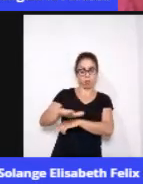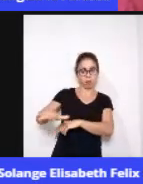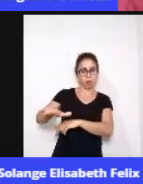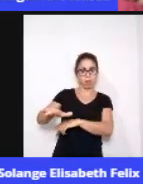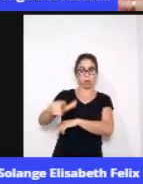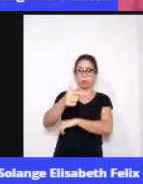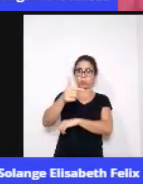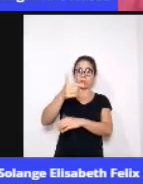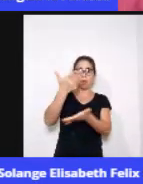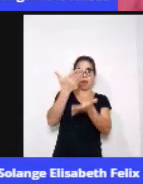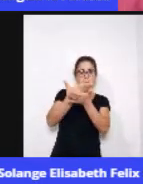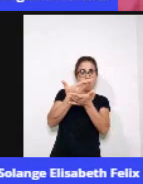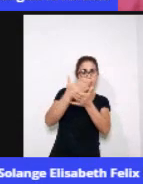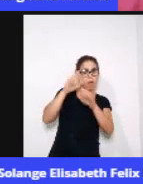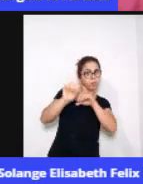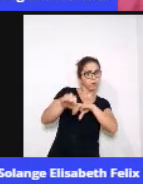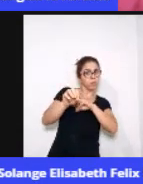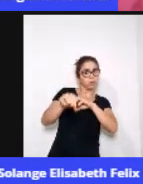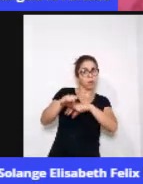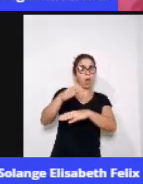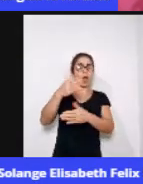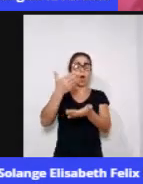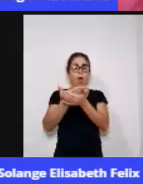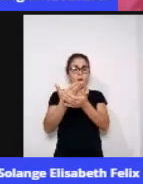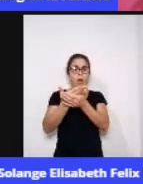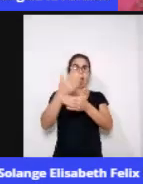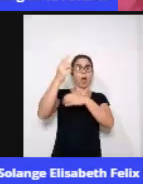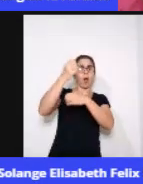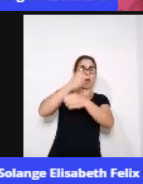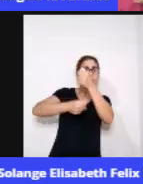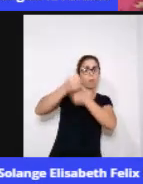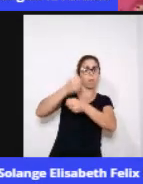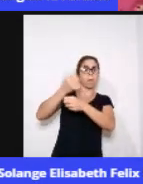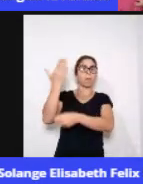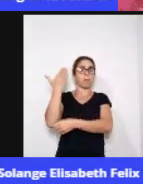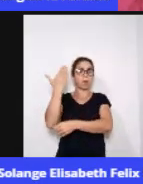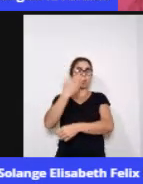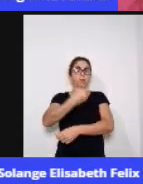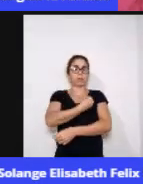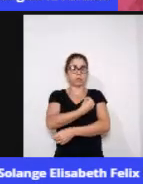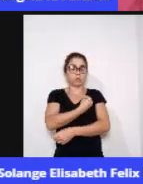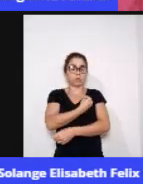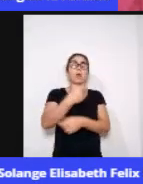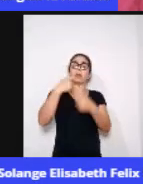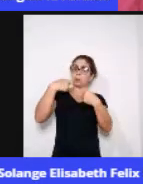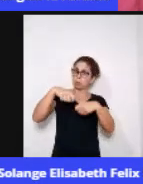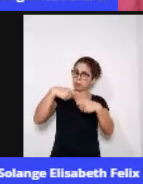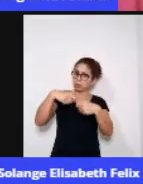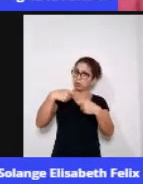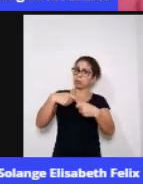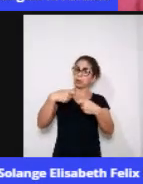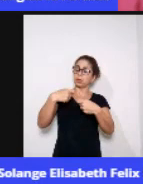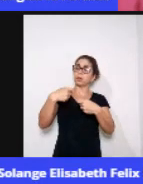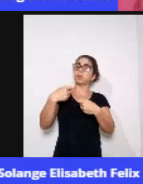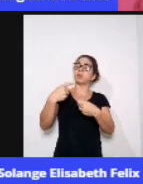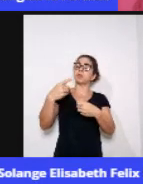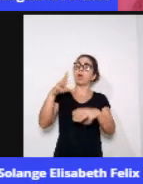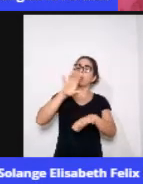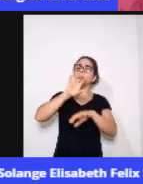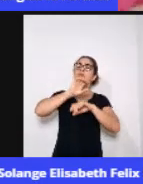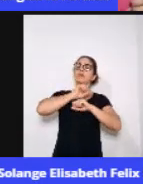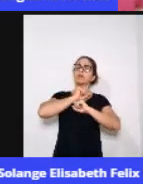presencial. Ela não está tendo aula esse ano novamente. E ela precisa adquirir esse repertório de